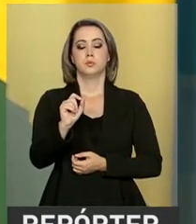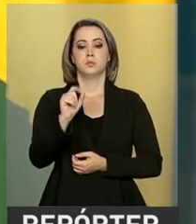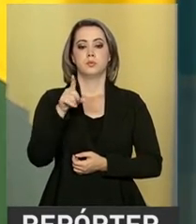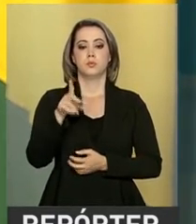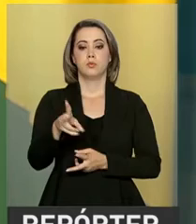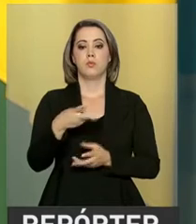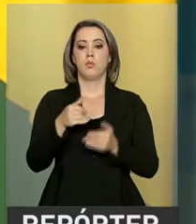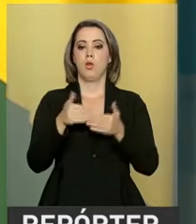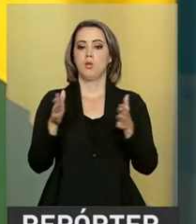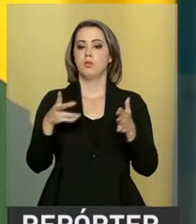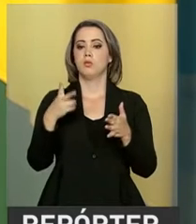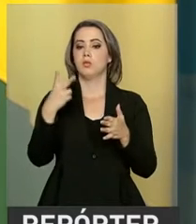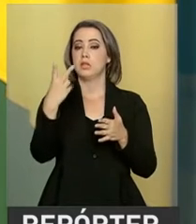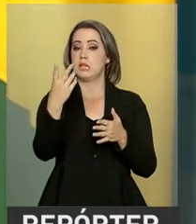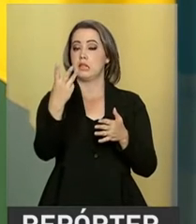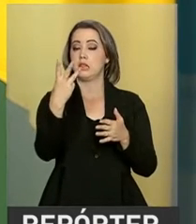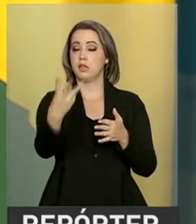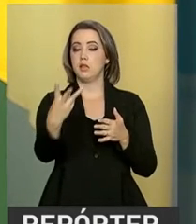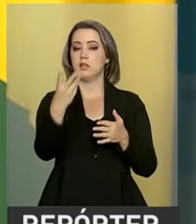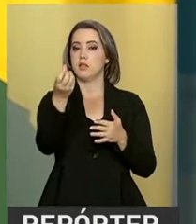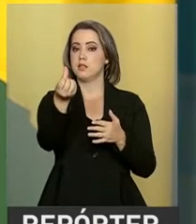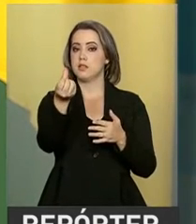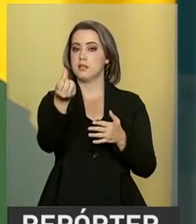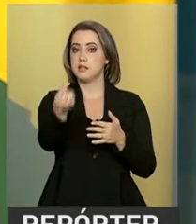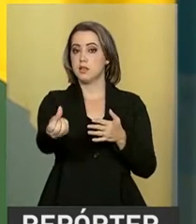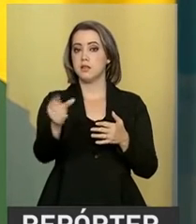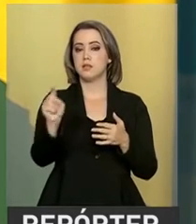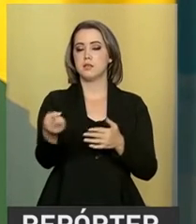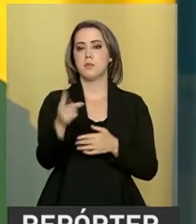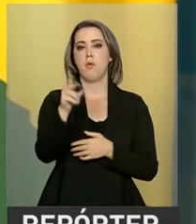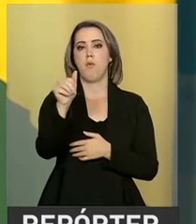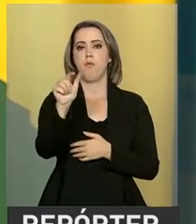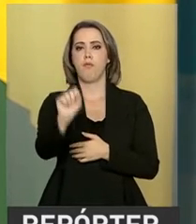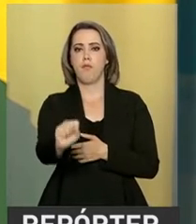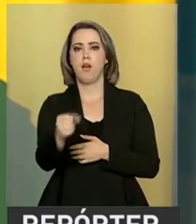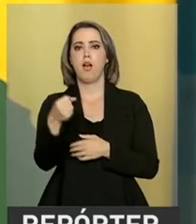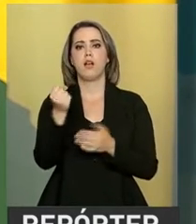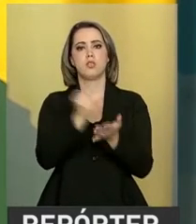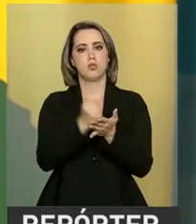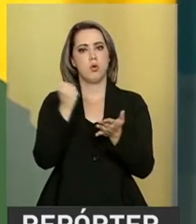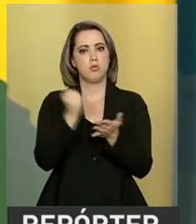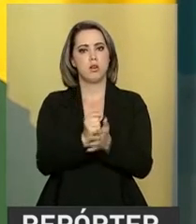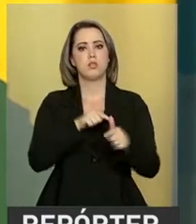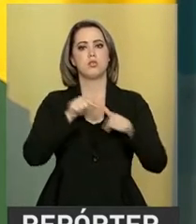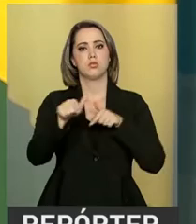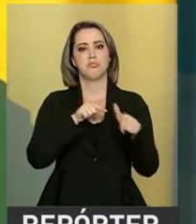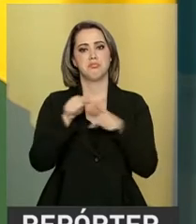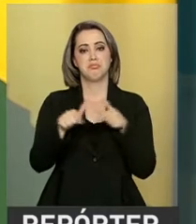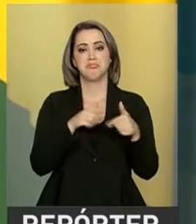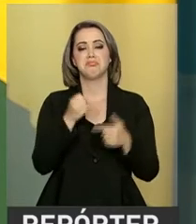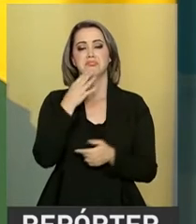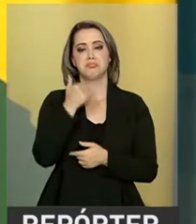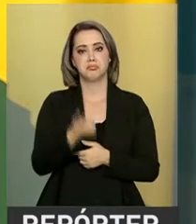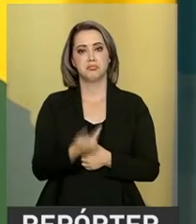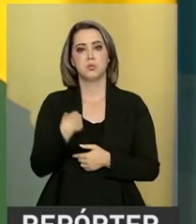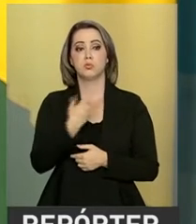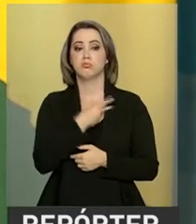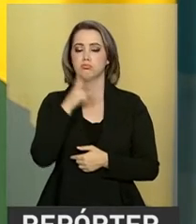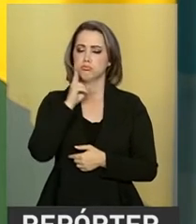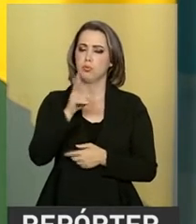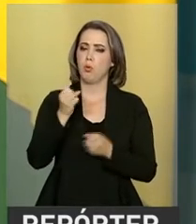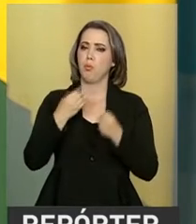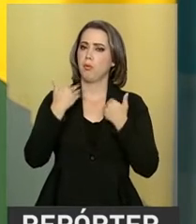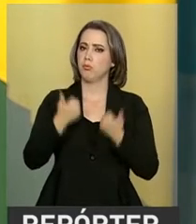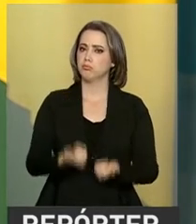quase 36 mil vagas preenchidas para uma agradável surpresa de todos nós e com grande otimismo nós